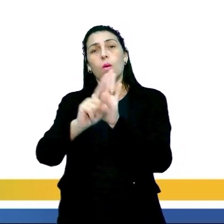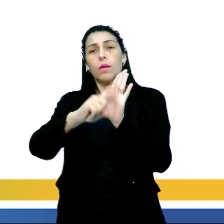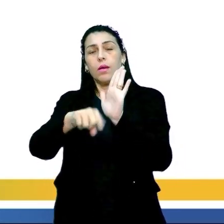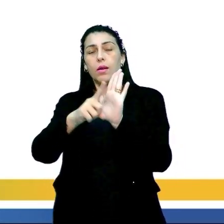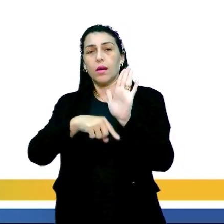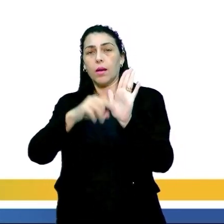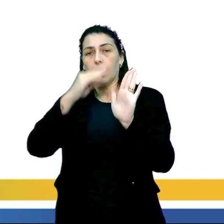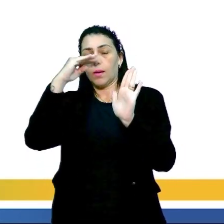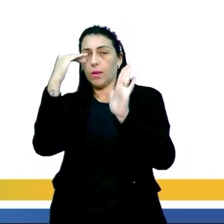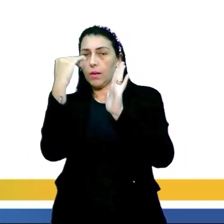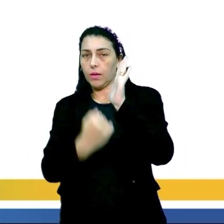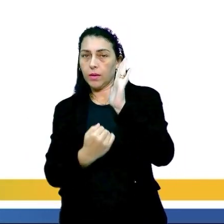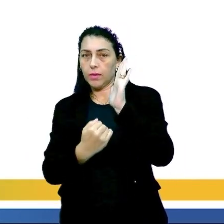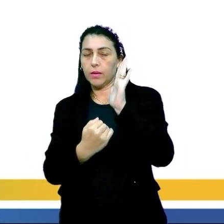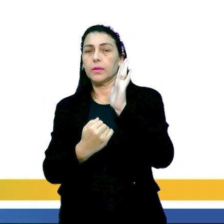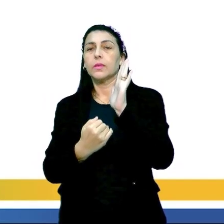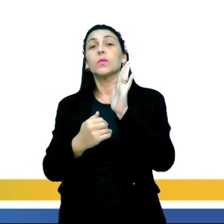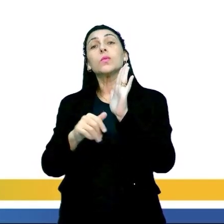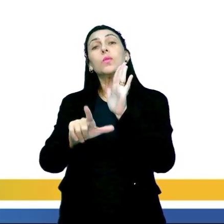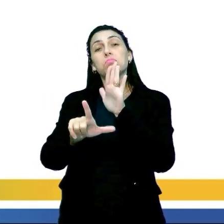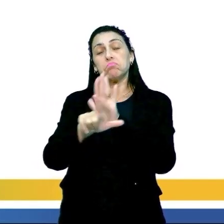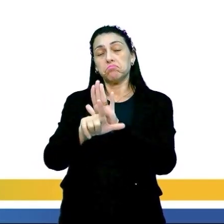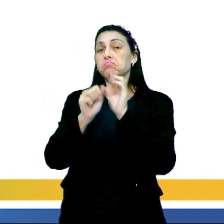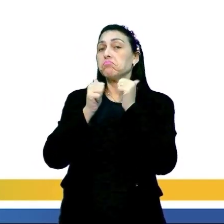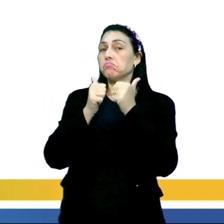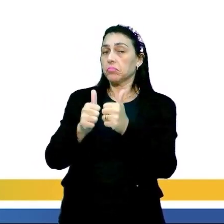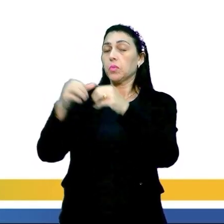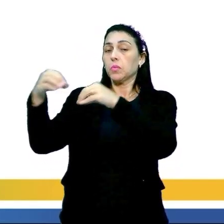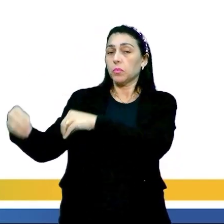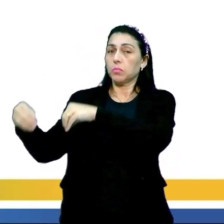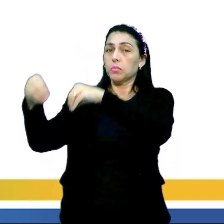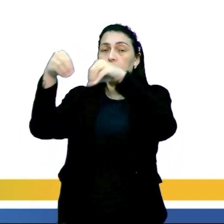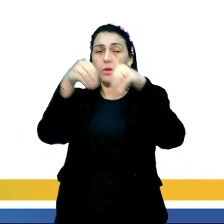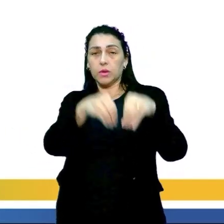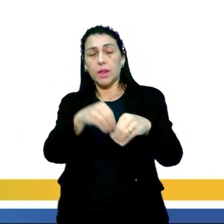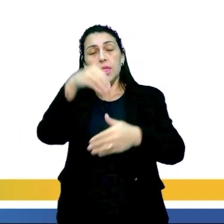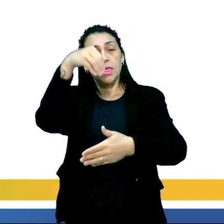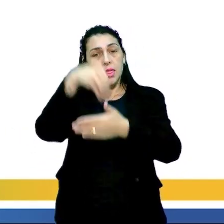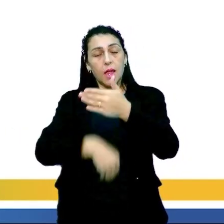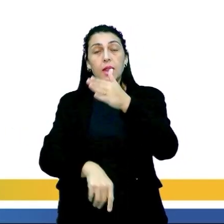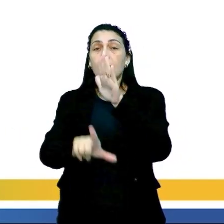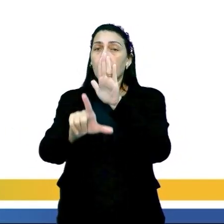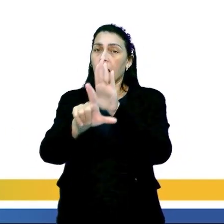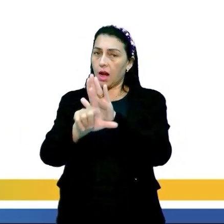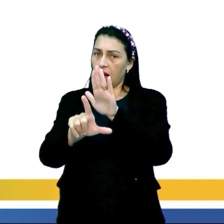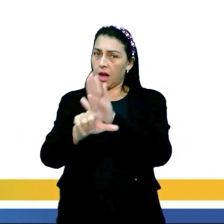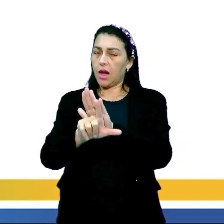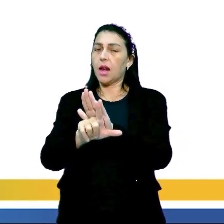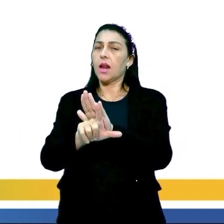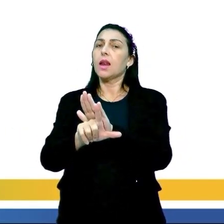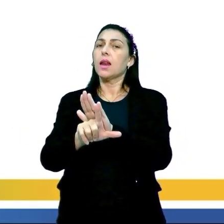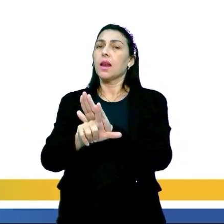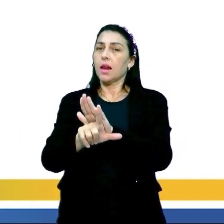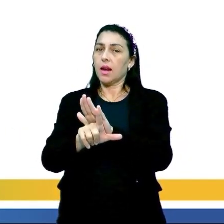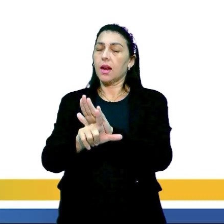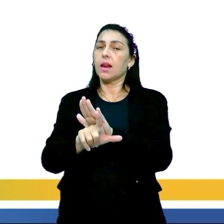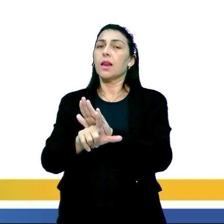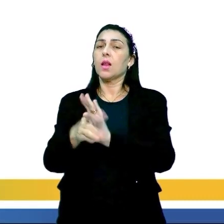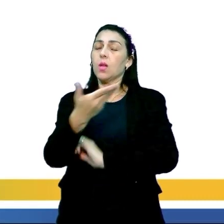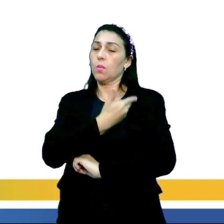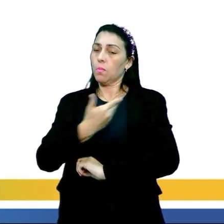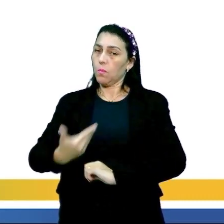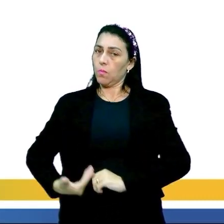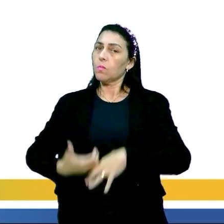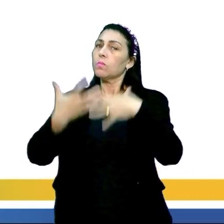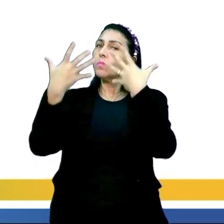é autoexplicativo. Legais quando acontece o deslocamento dentro da lei, com autorização das entidades administrativas